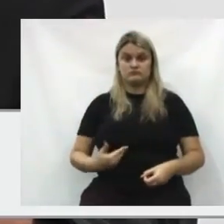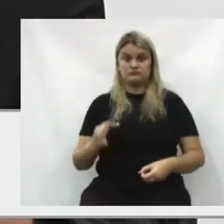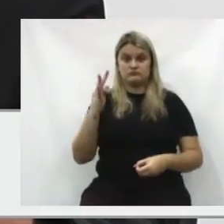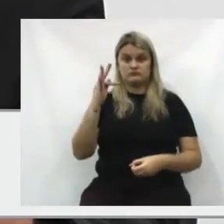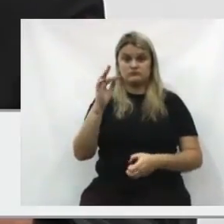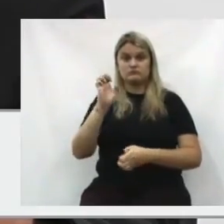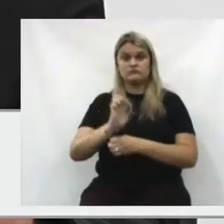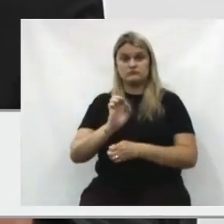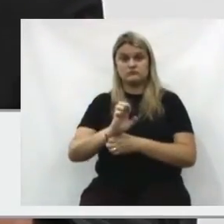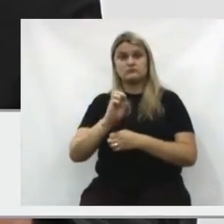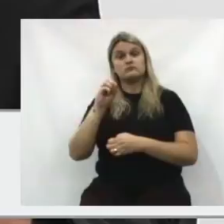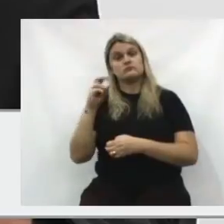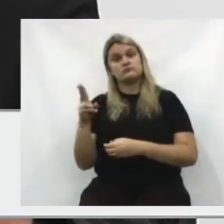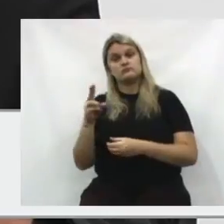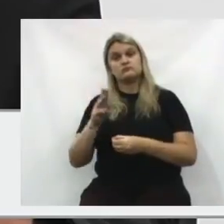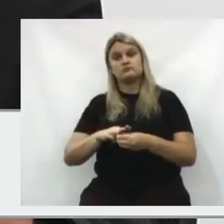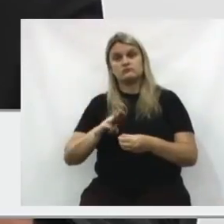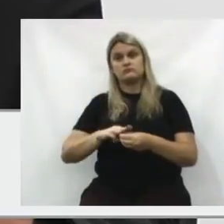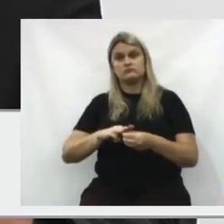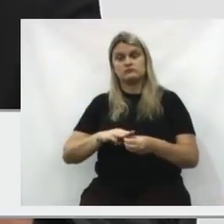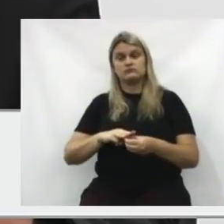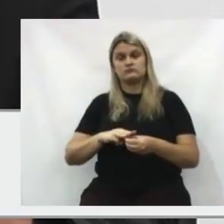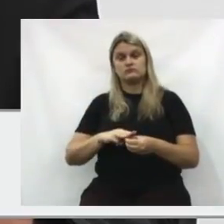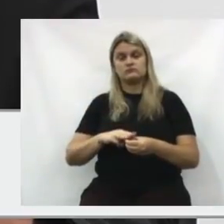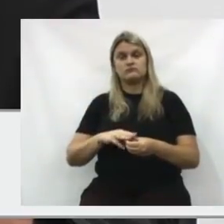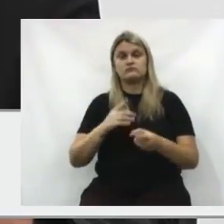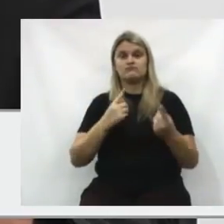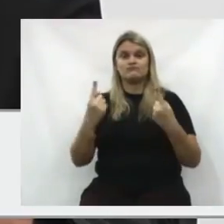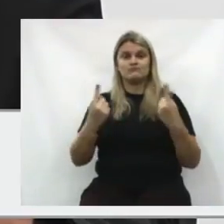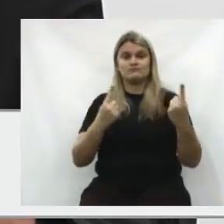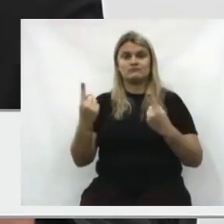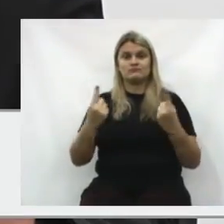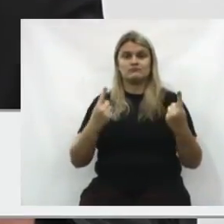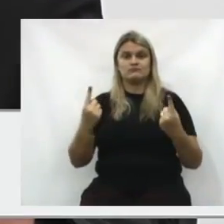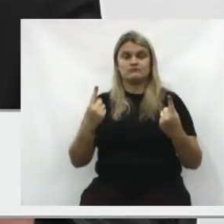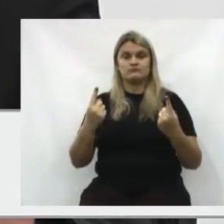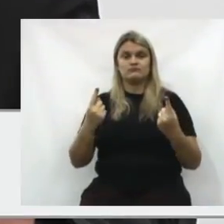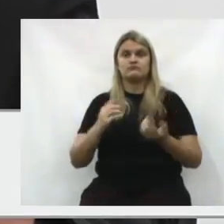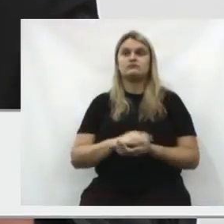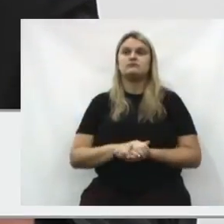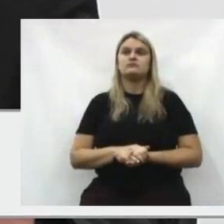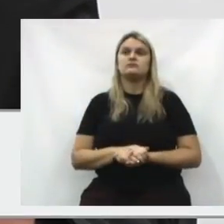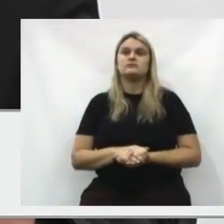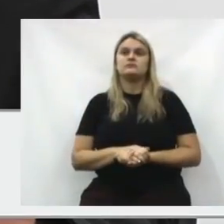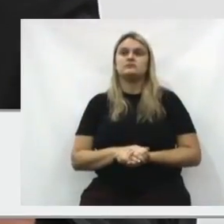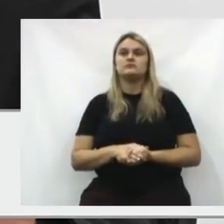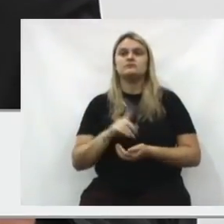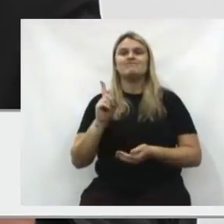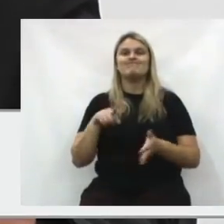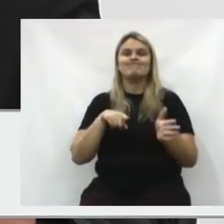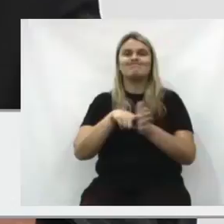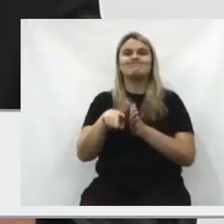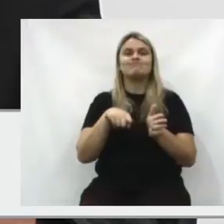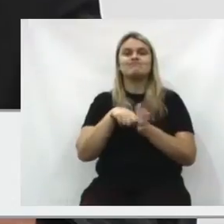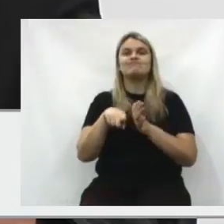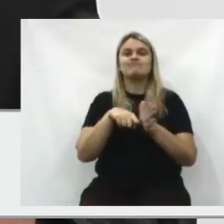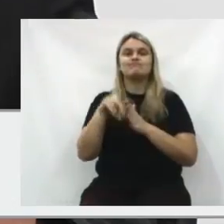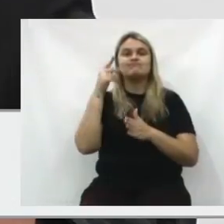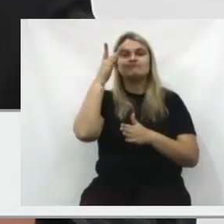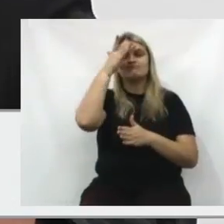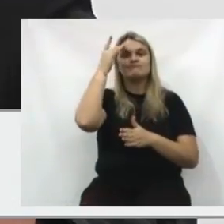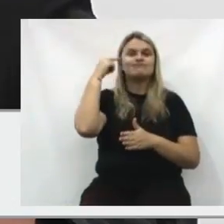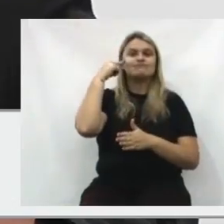Governo federal, estadual ou do município? Cabe essa concessão do STAR? Não cabe, né?